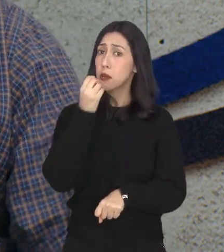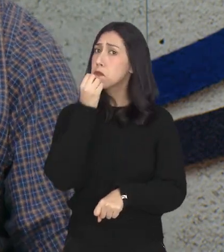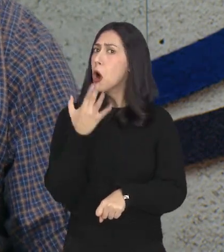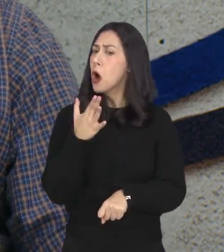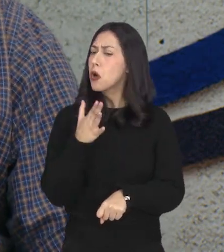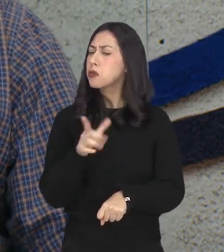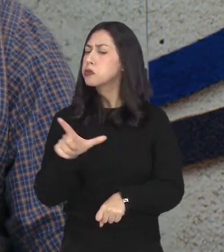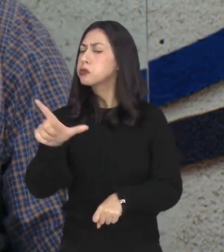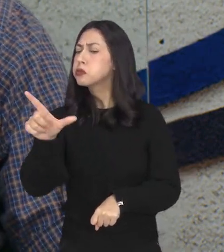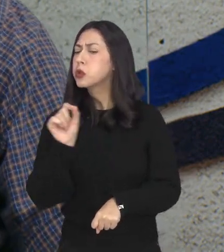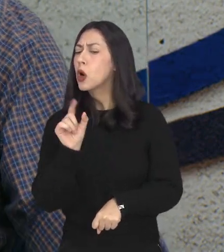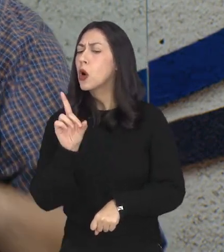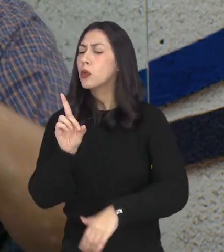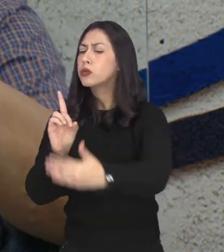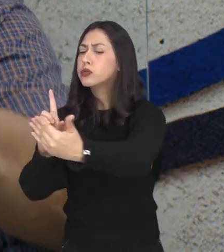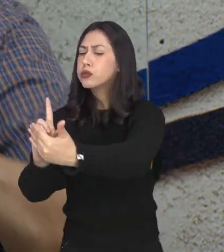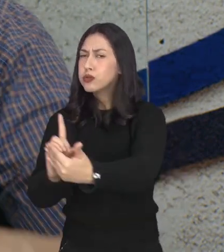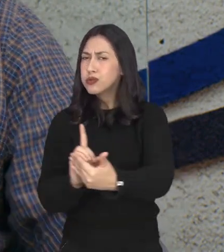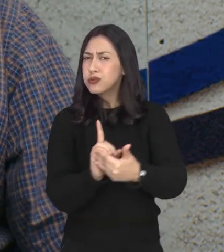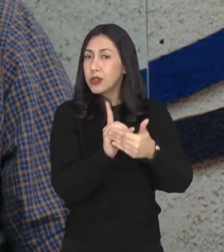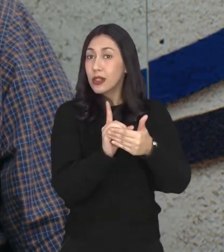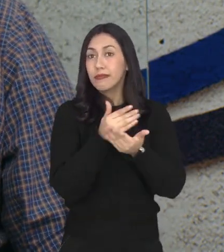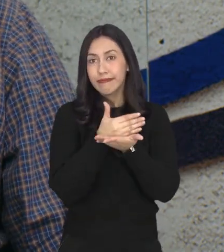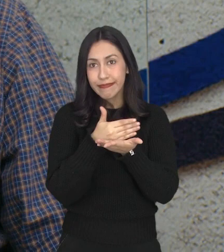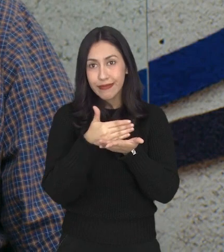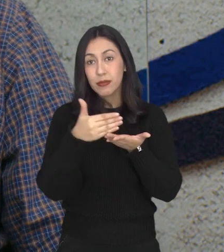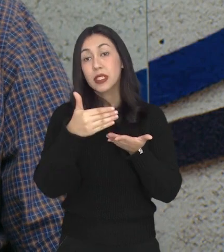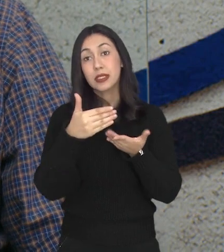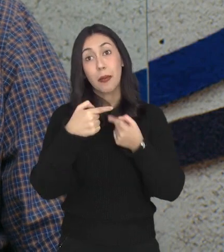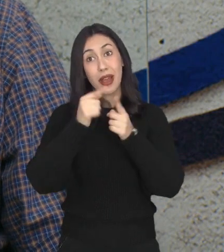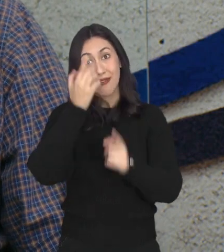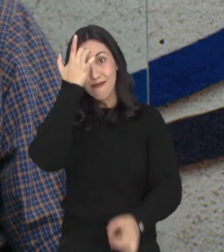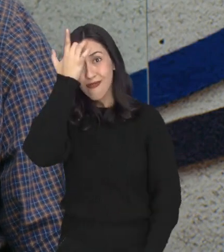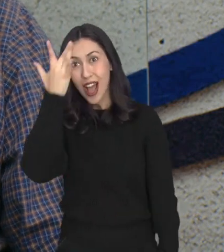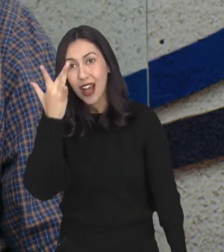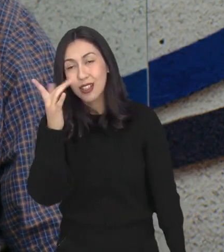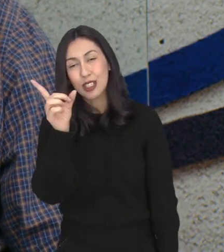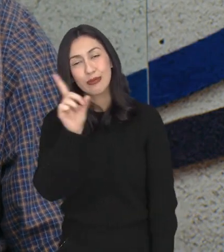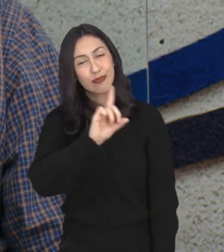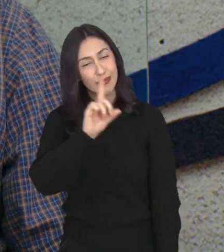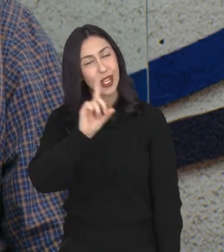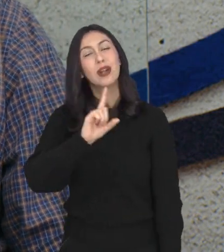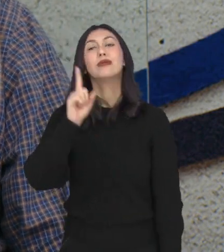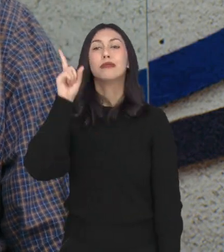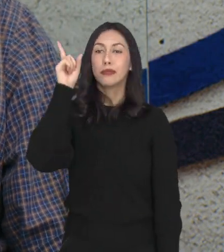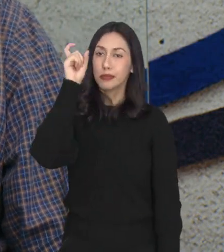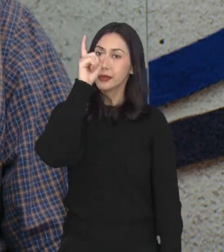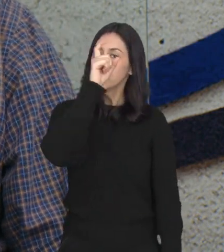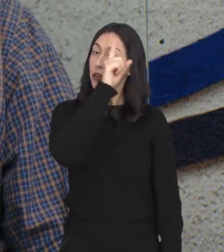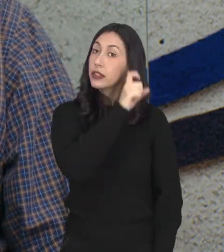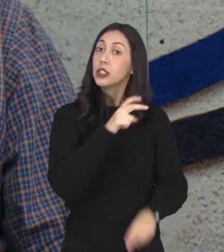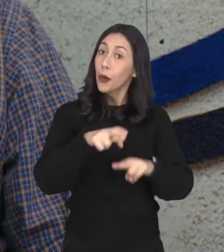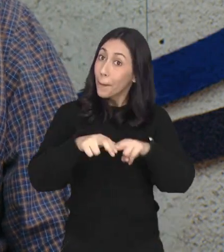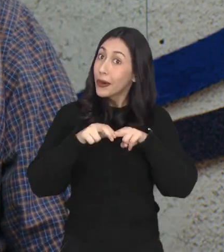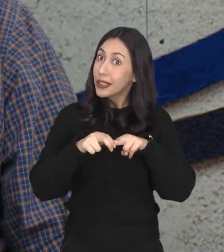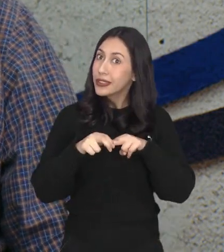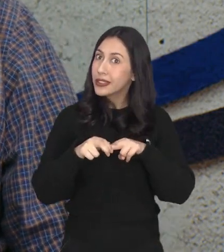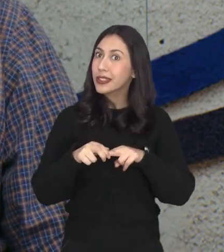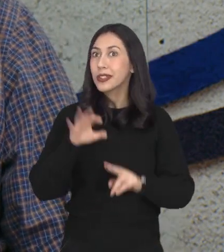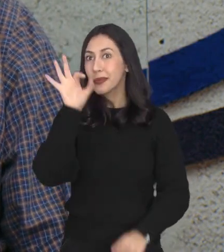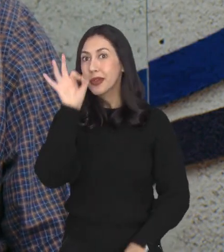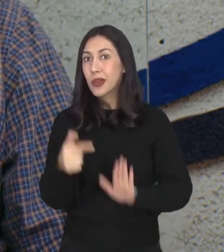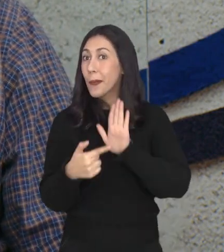tem talento, vamos puxar para cá, vamos levar. E aí começa. Mas não é fácil, não é um caminho fácil. Por isso